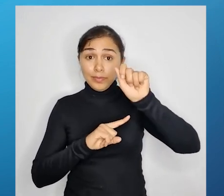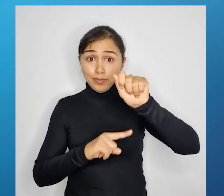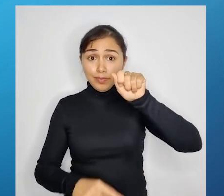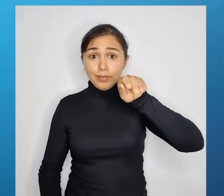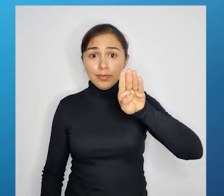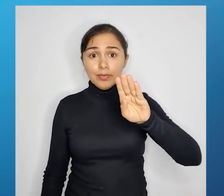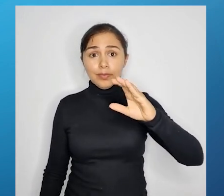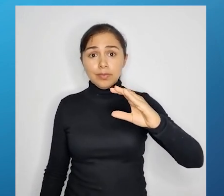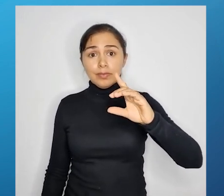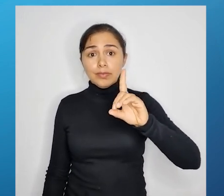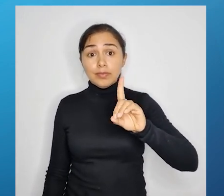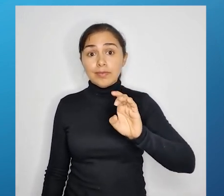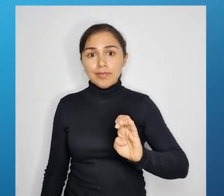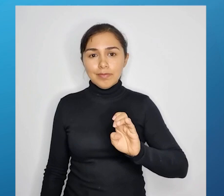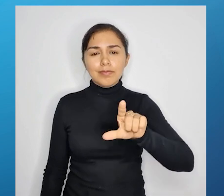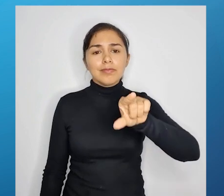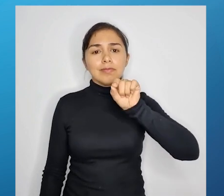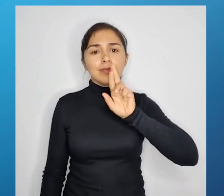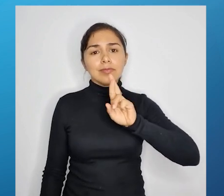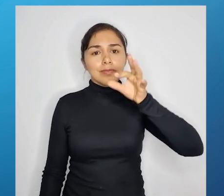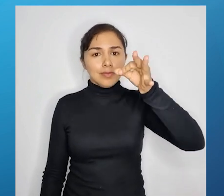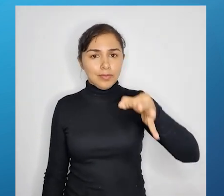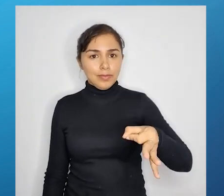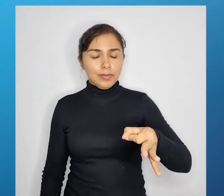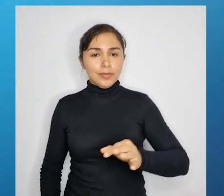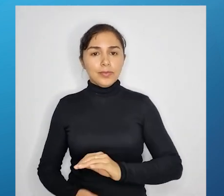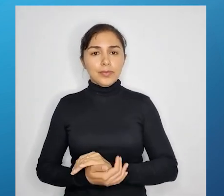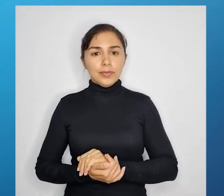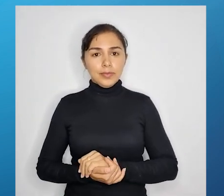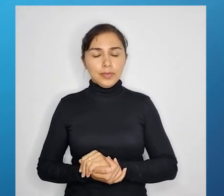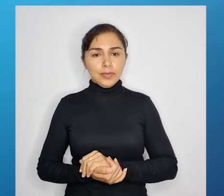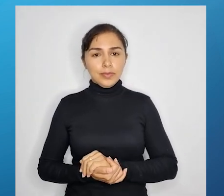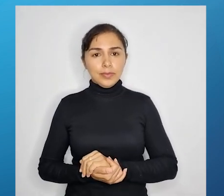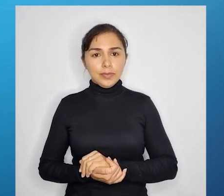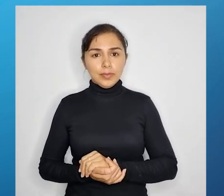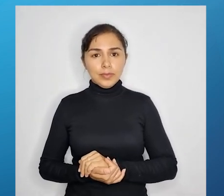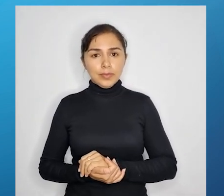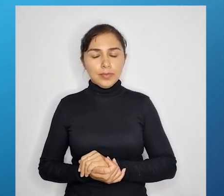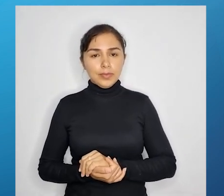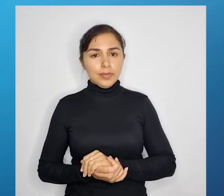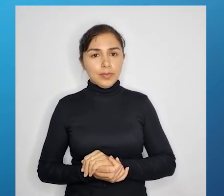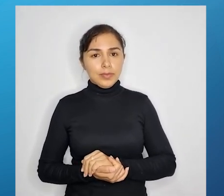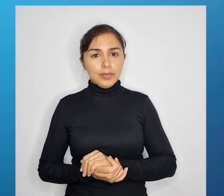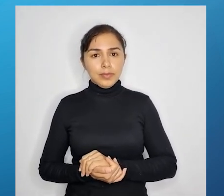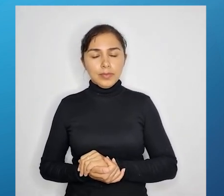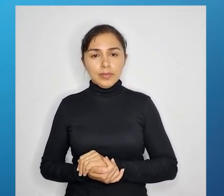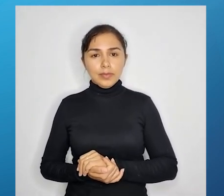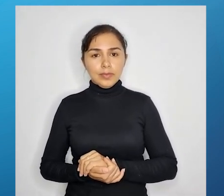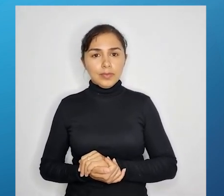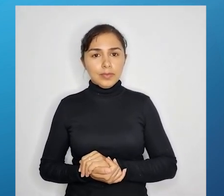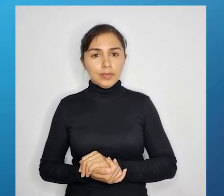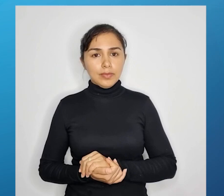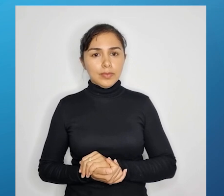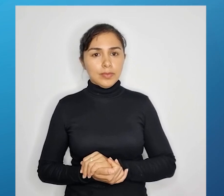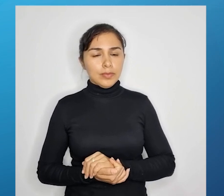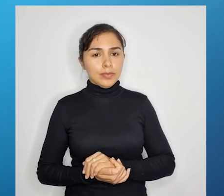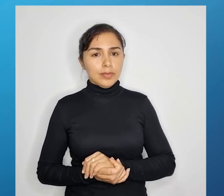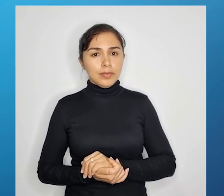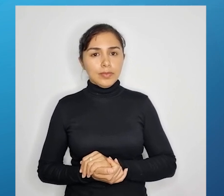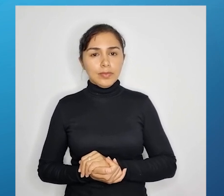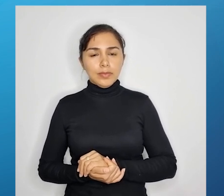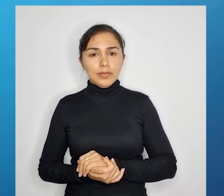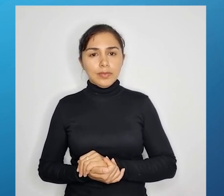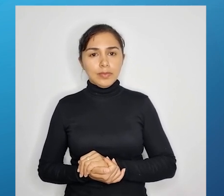ostras e mexilhões. Letra B. Cefalópodes, caramujos e lulas. Letra C.